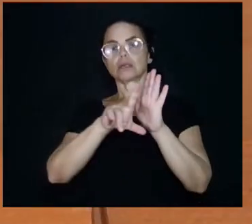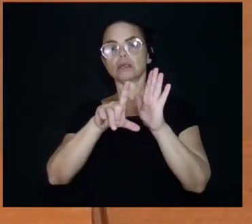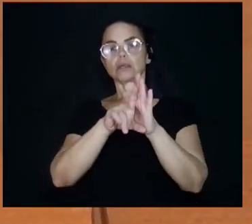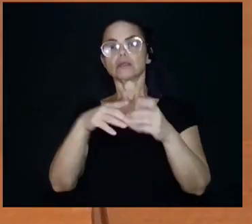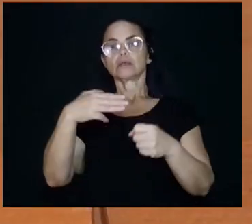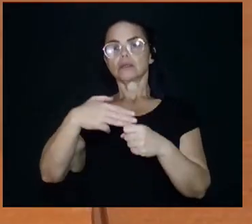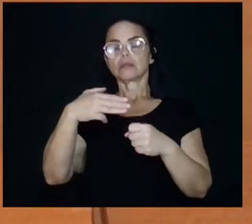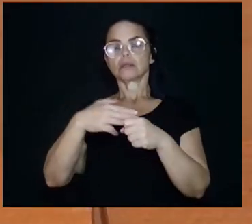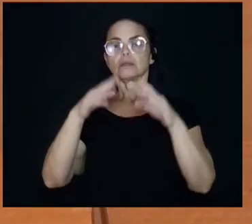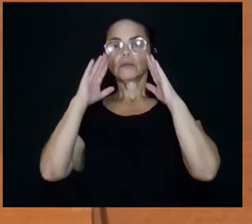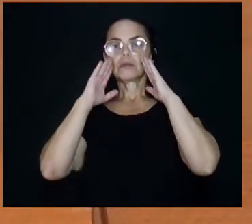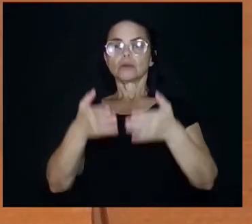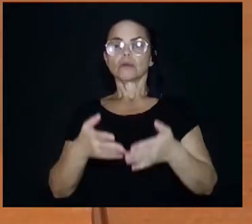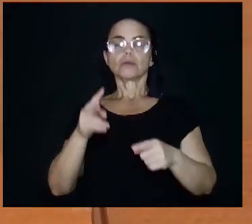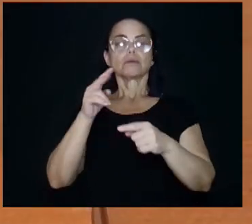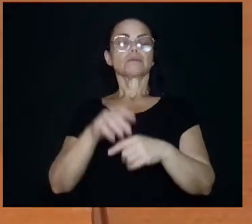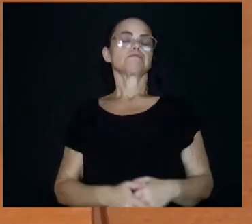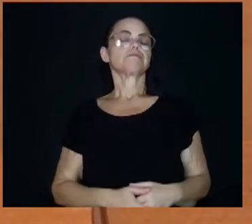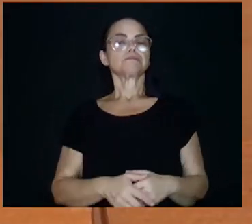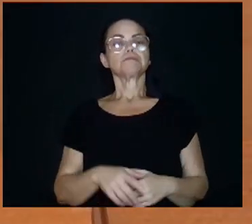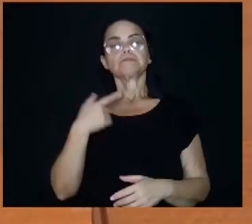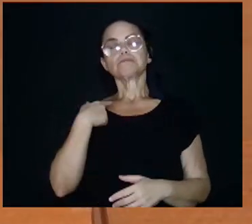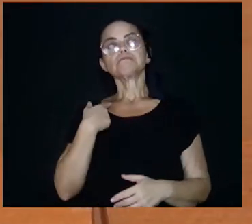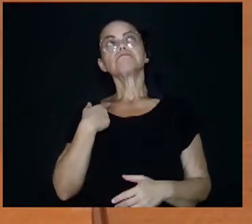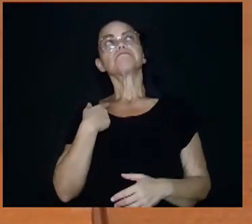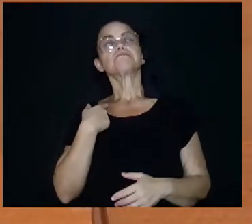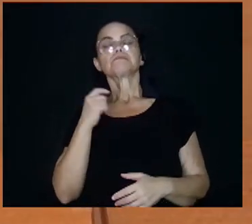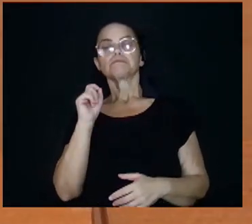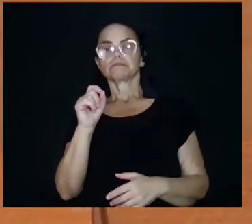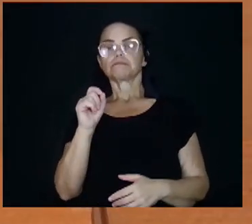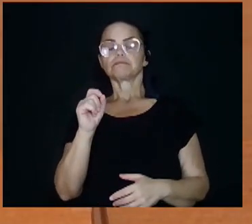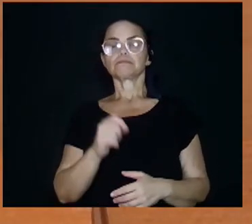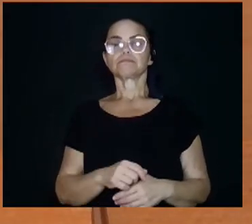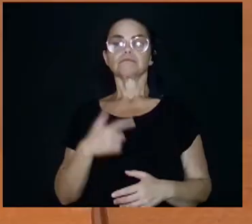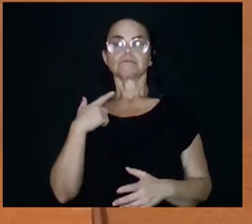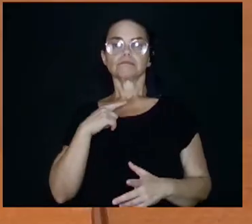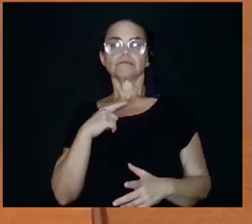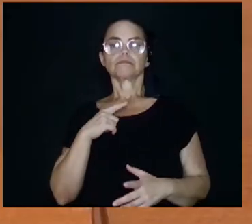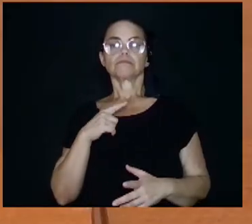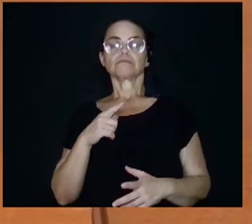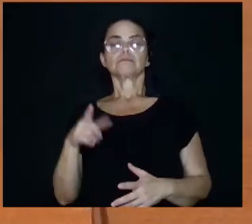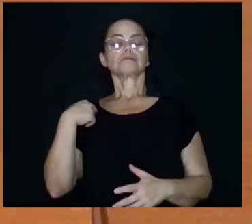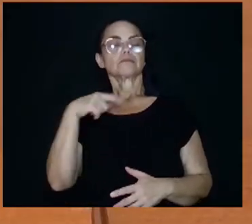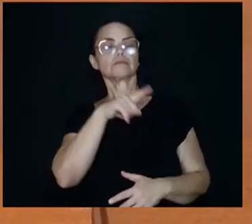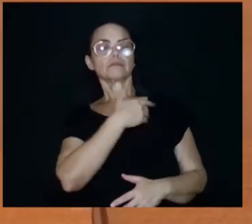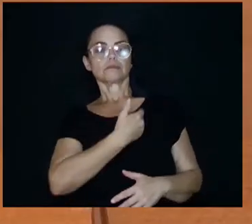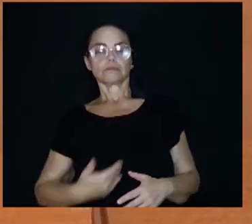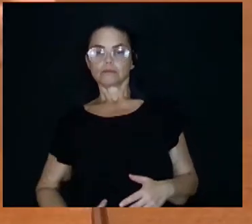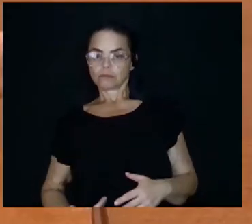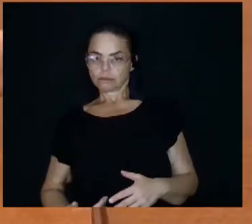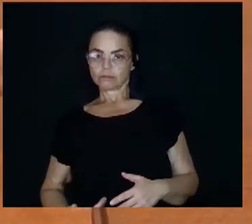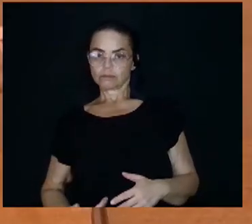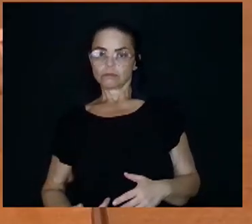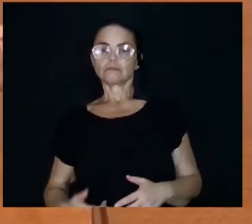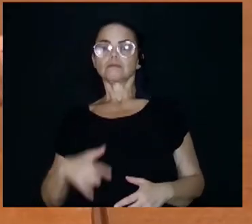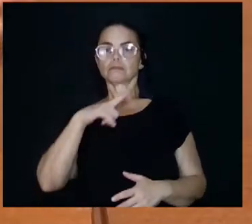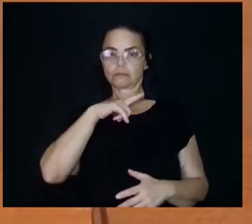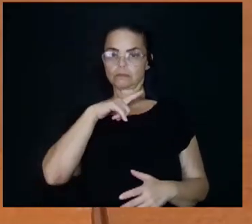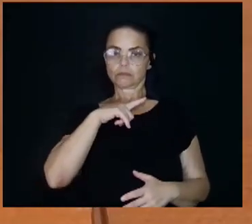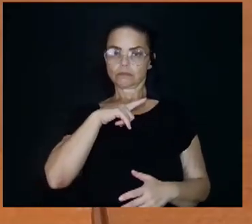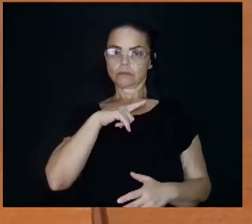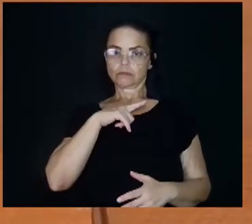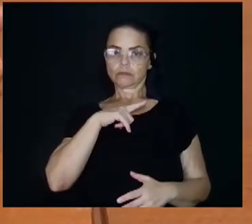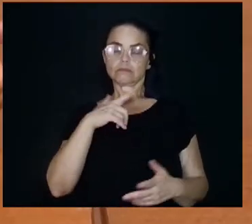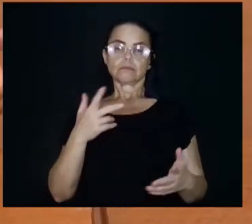disso, você passa a imputar o poder público a obrigação de ter esse olhar